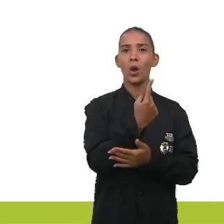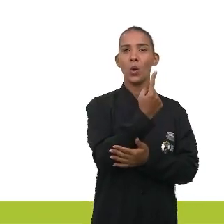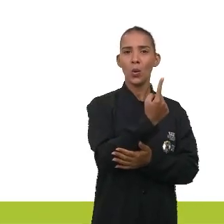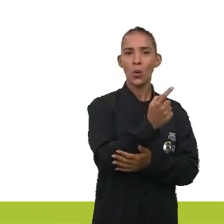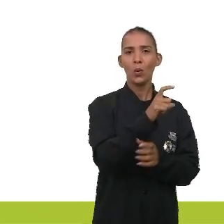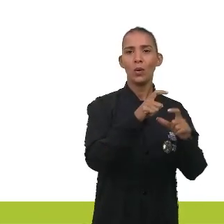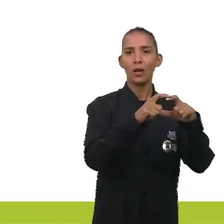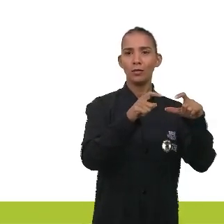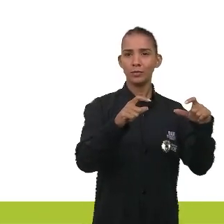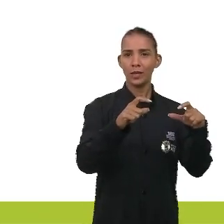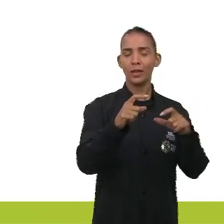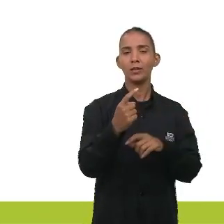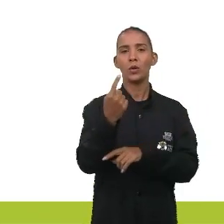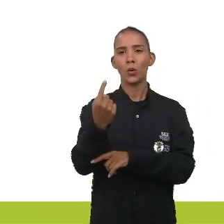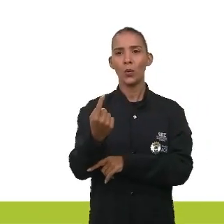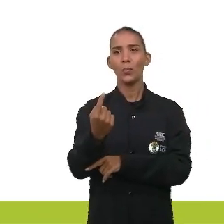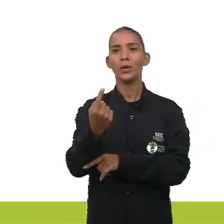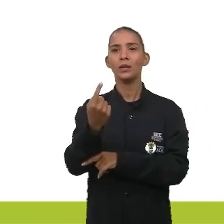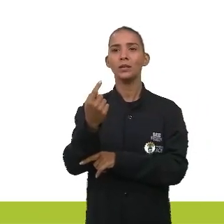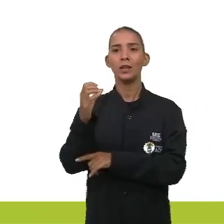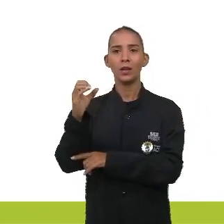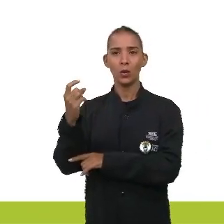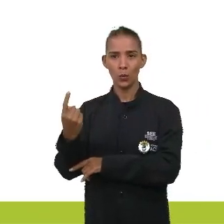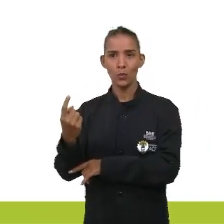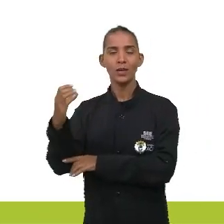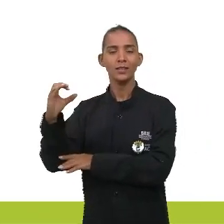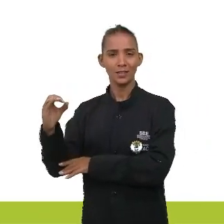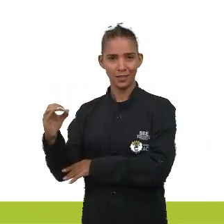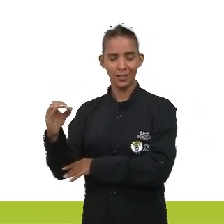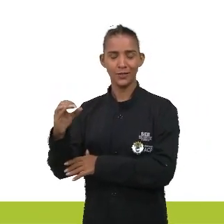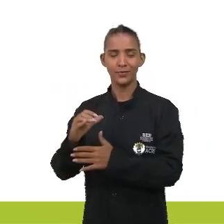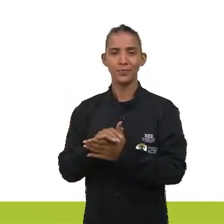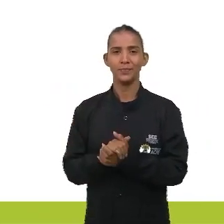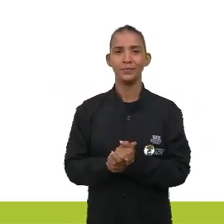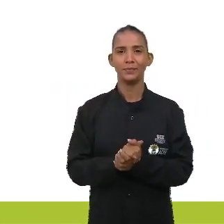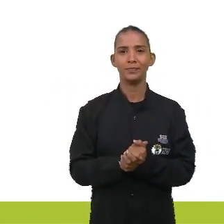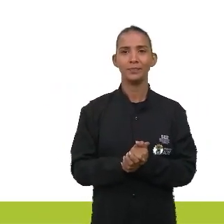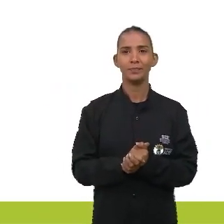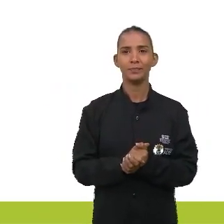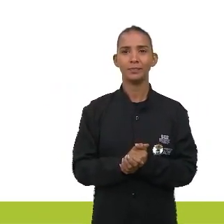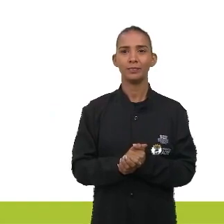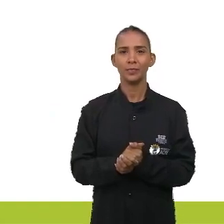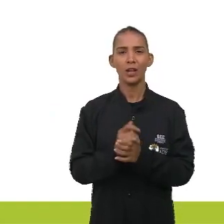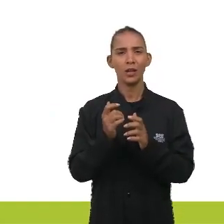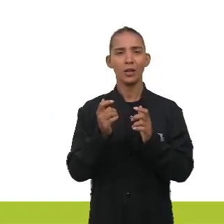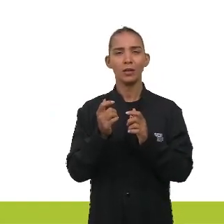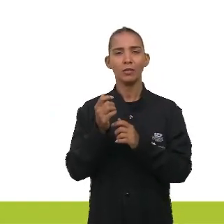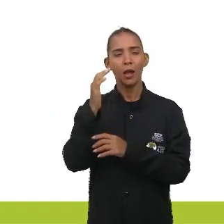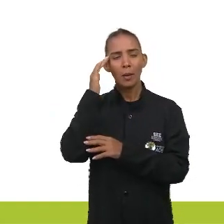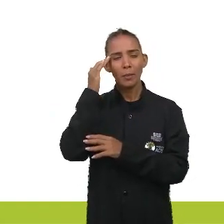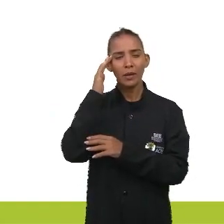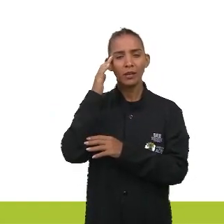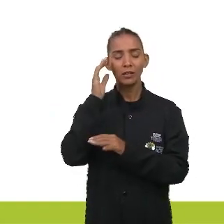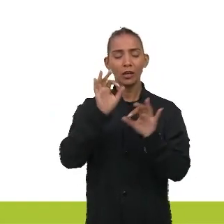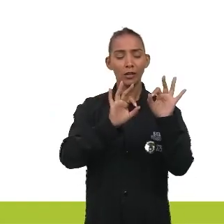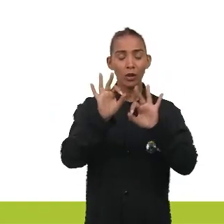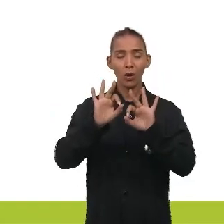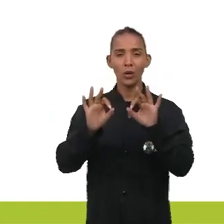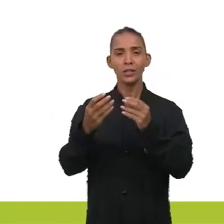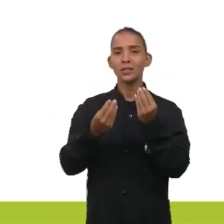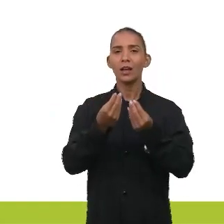uma desse, uma desse e nenhuma desse. Ok? Aqui é só para a gente ter uma ideia de como está funcionando o